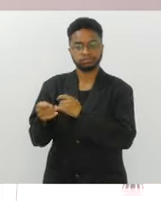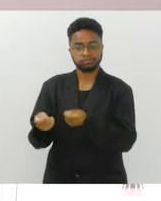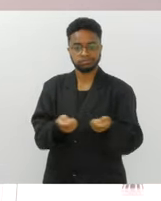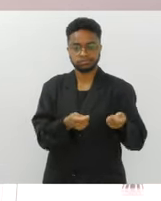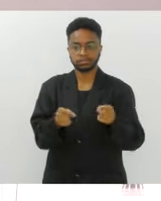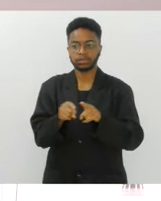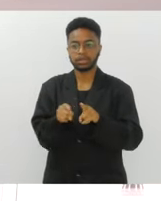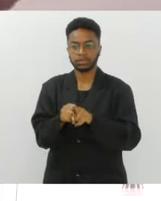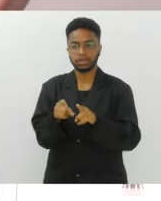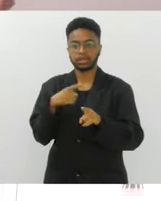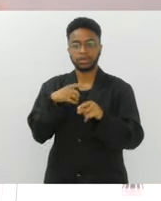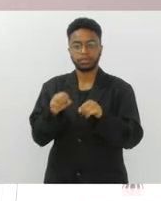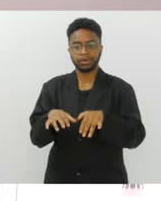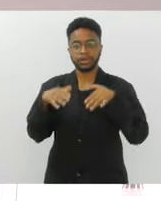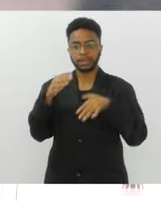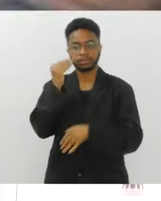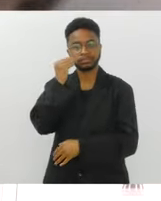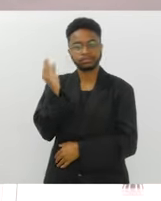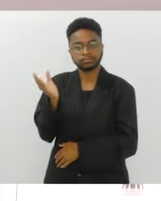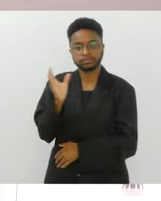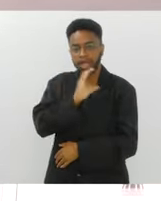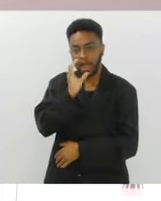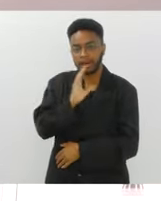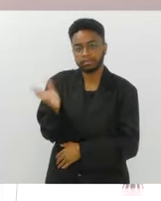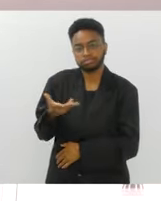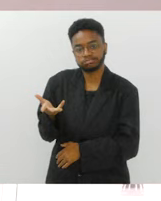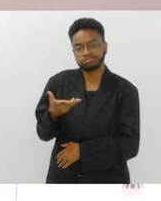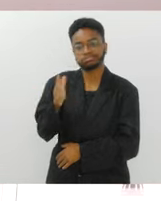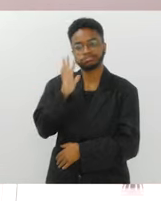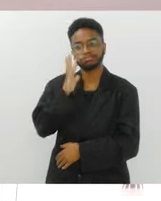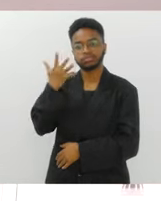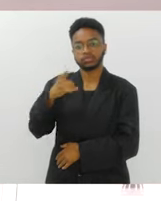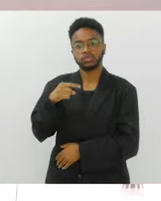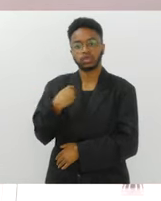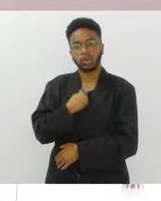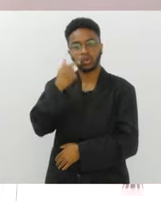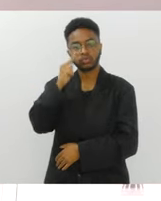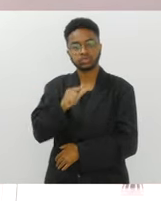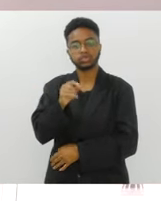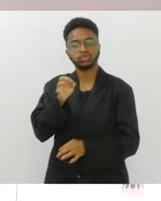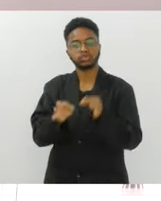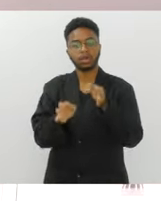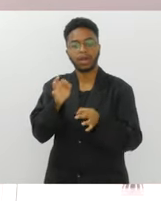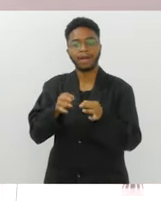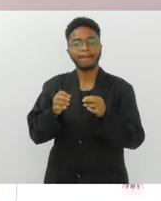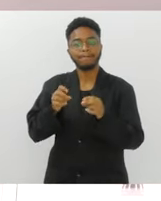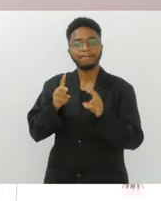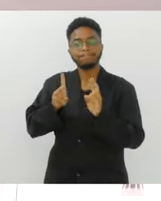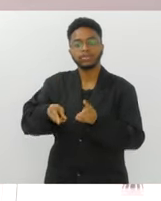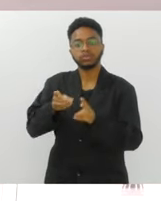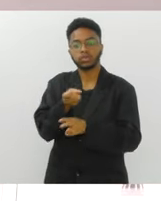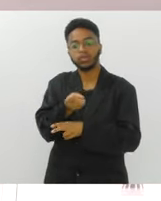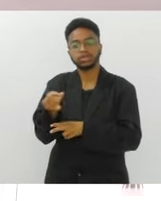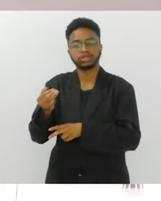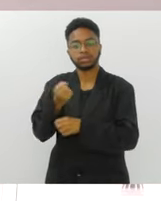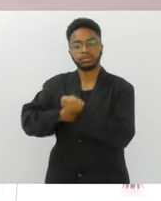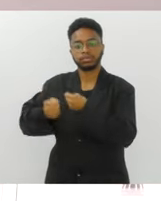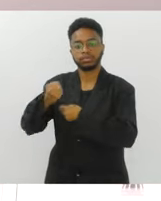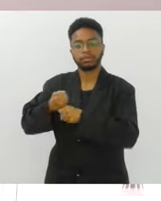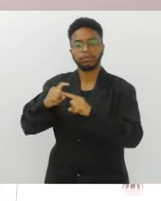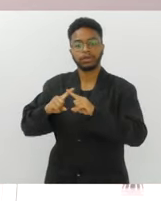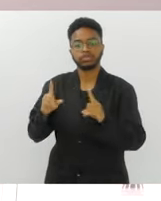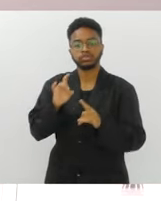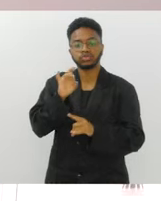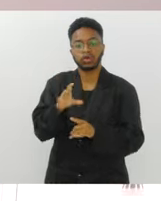plenário virtual dando agilidade, quer dizer, hoje a gente está chegando ao meio do ano, a gente já julgou o mesmo número de processos que a gente julgou o ano passado. E